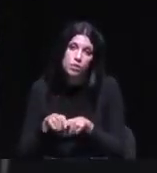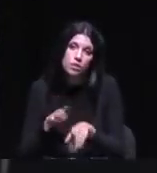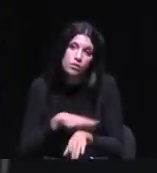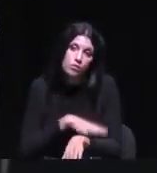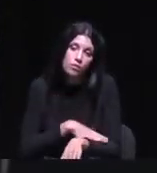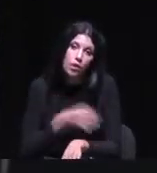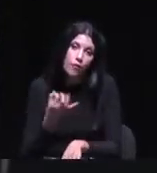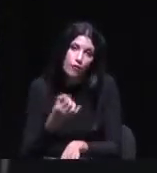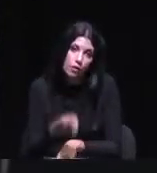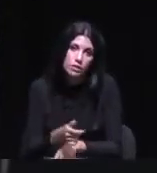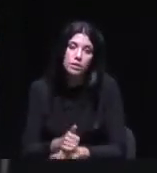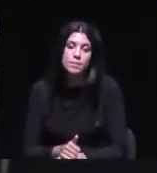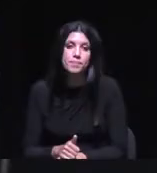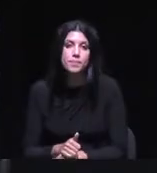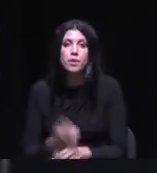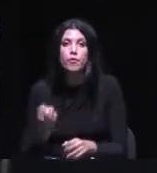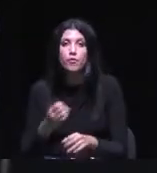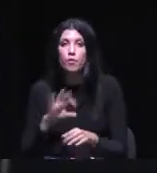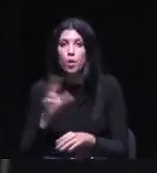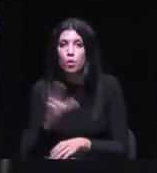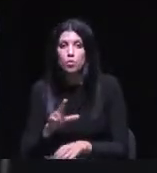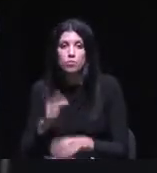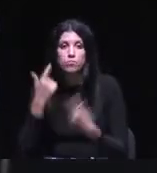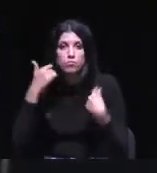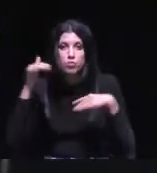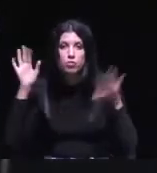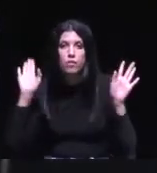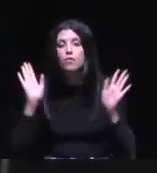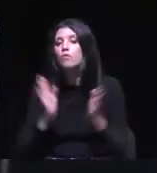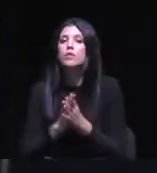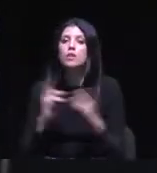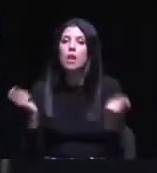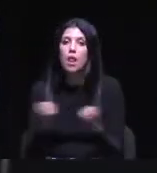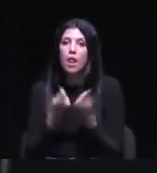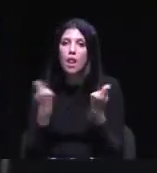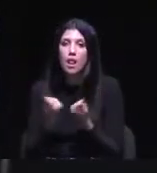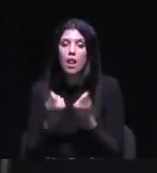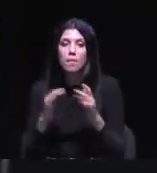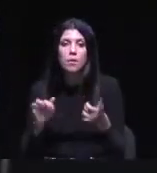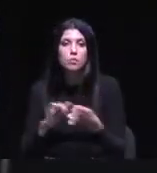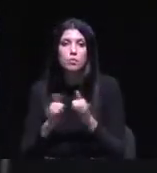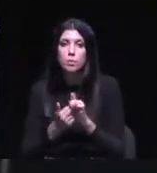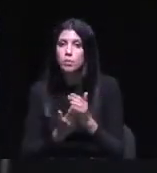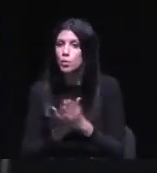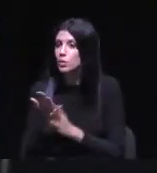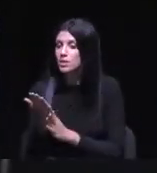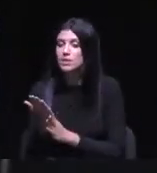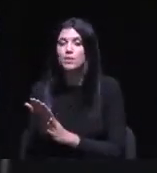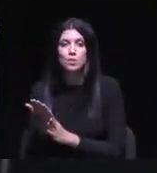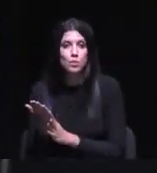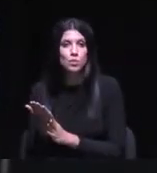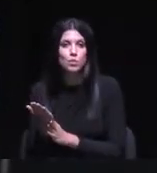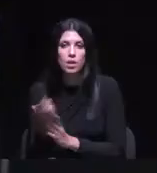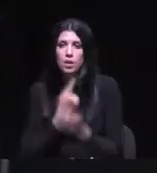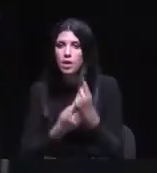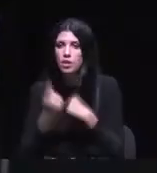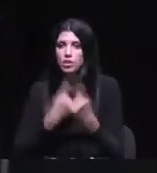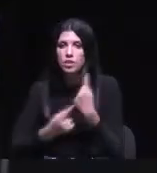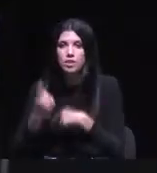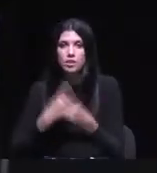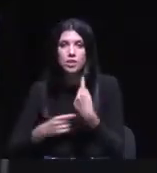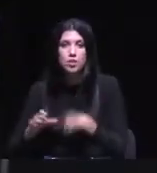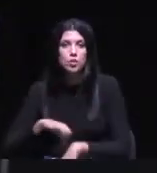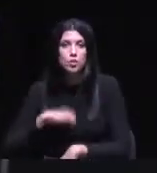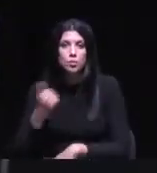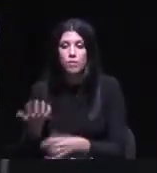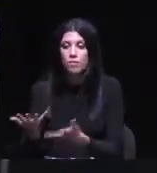Executivo. A verdade é que passou o evento e, apesar de toda a propaganda, os problemas mantêm-se e têm sido várias as queixas que o